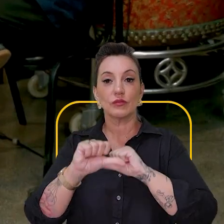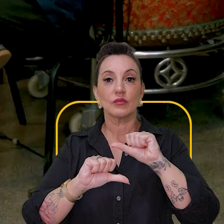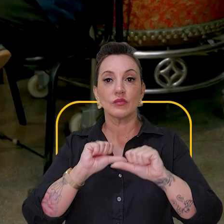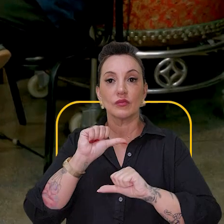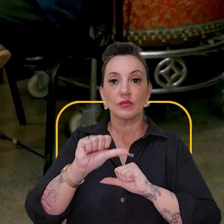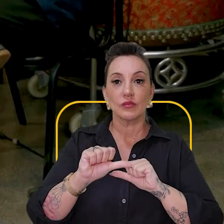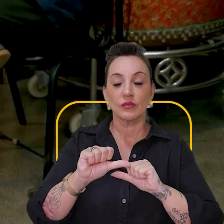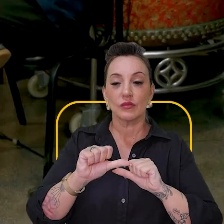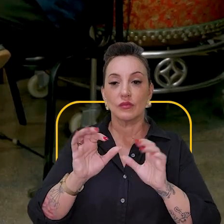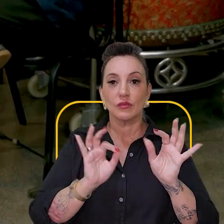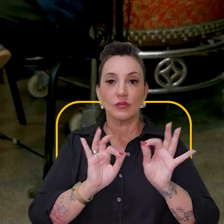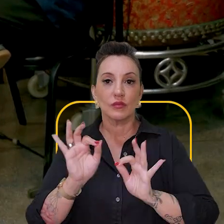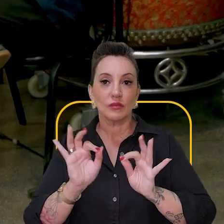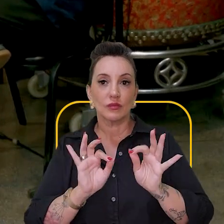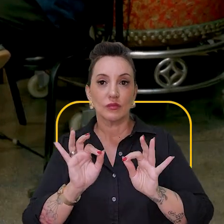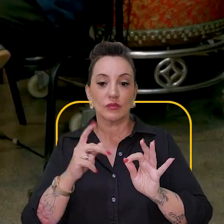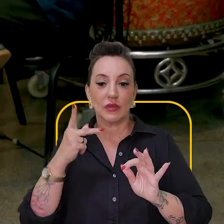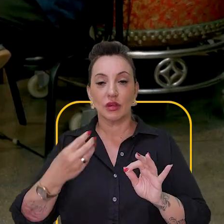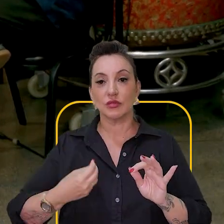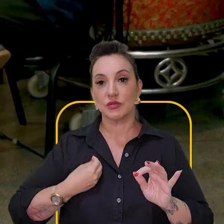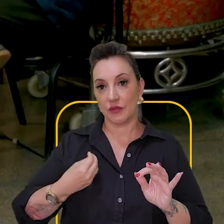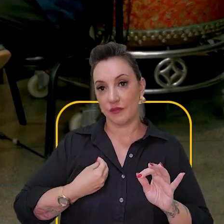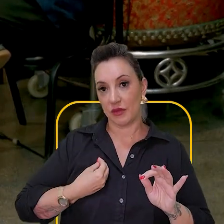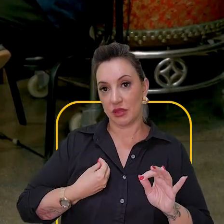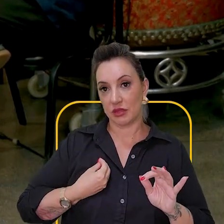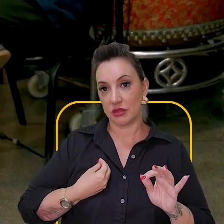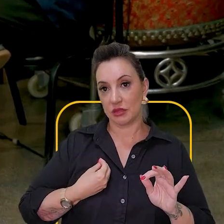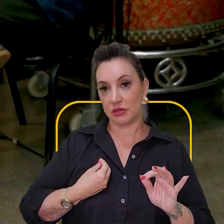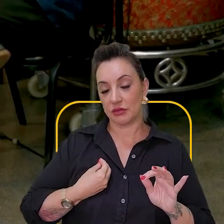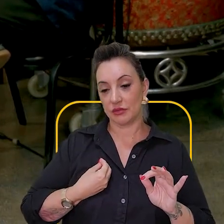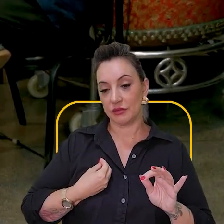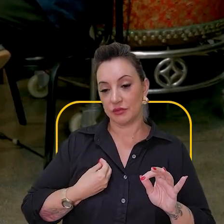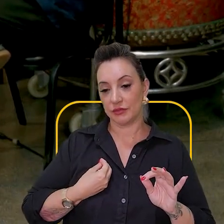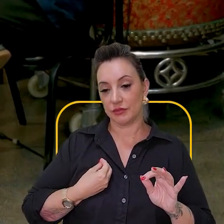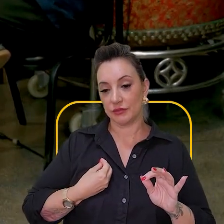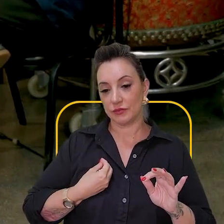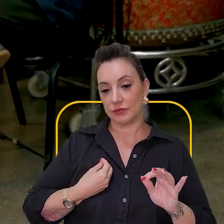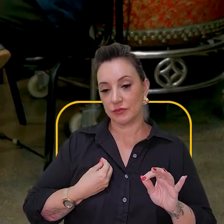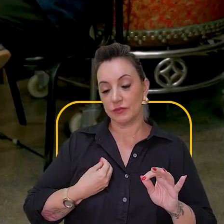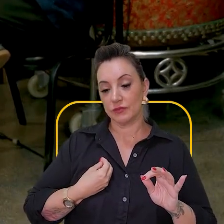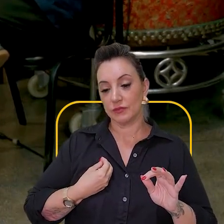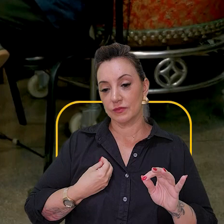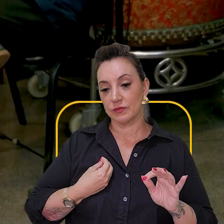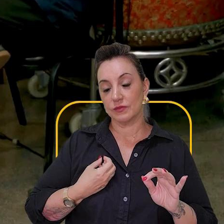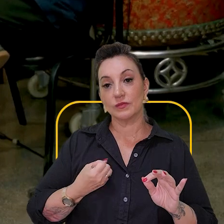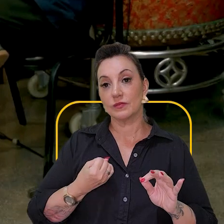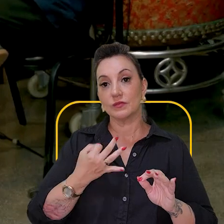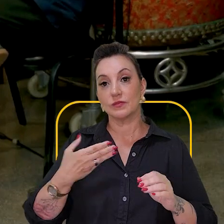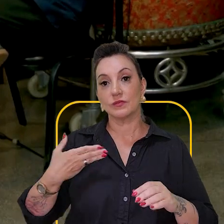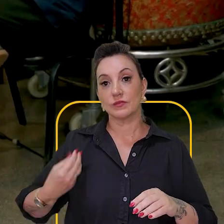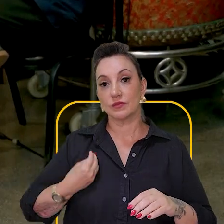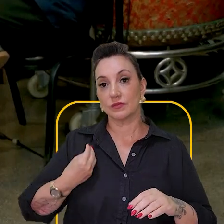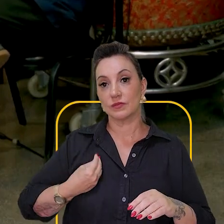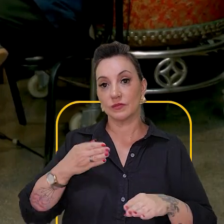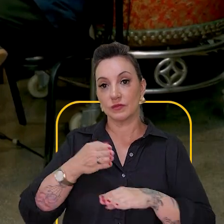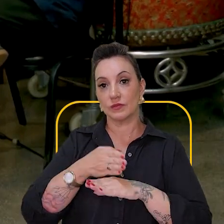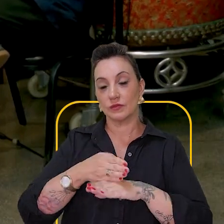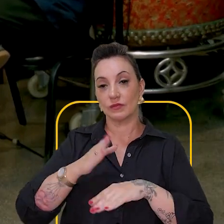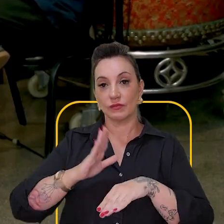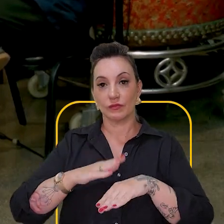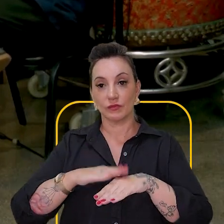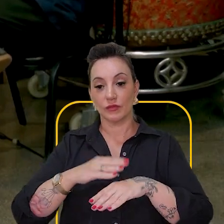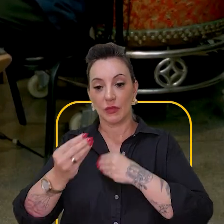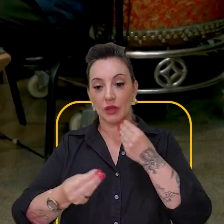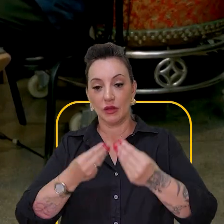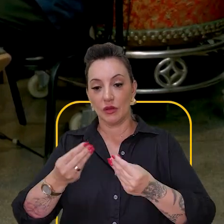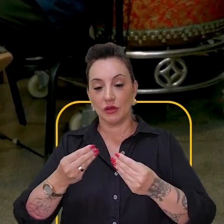modificou moldou a sua vida assim o quanto ele está presente em tudo que você